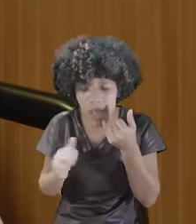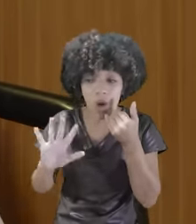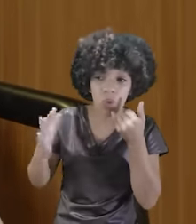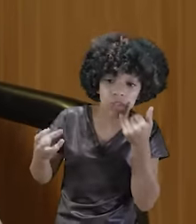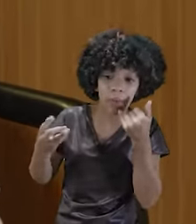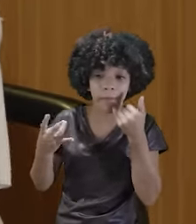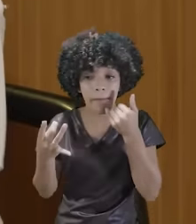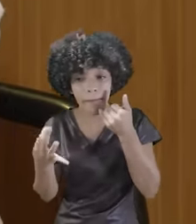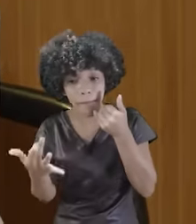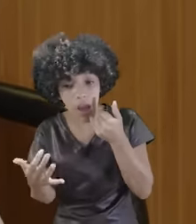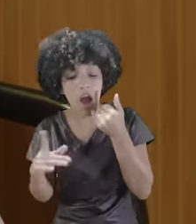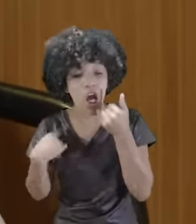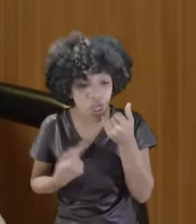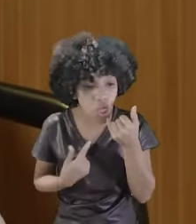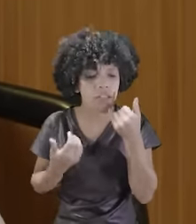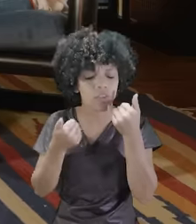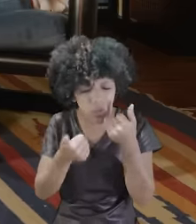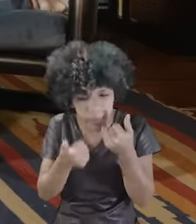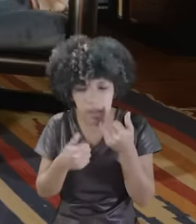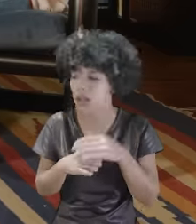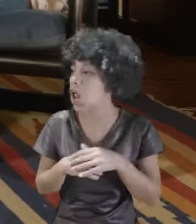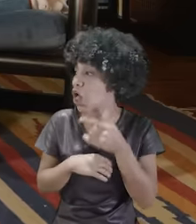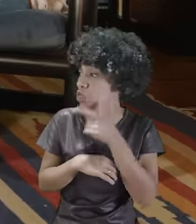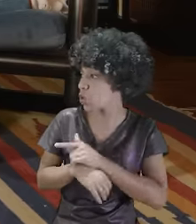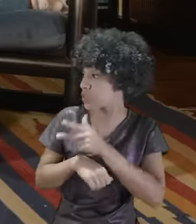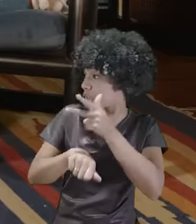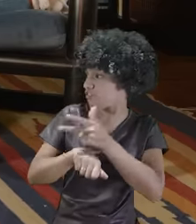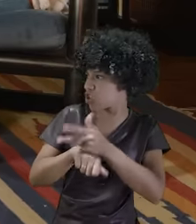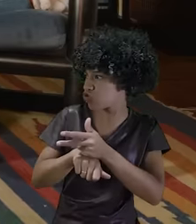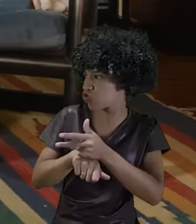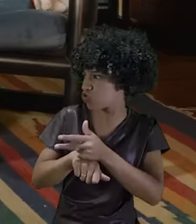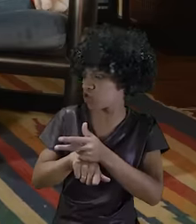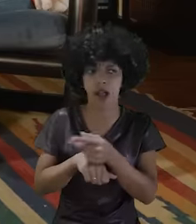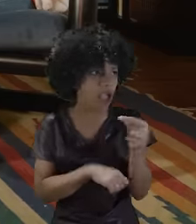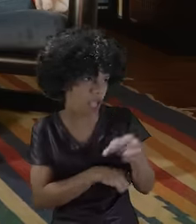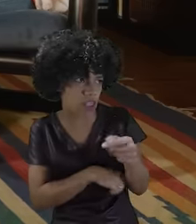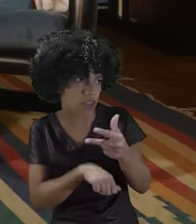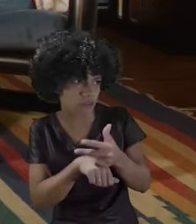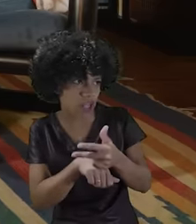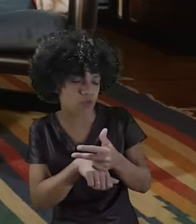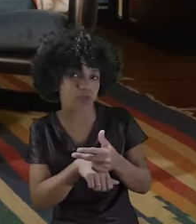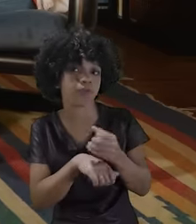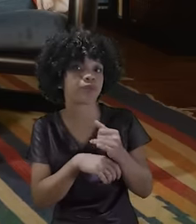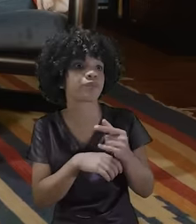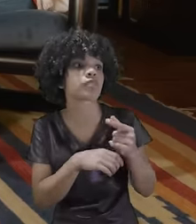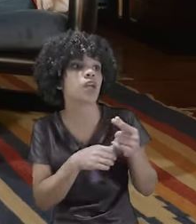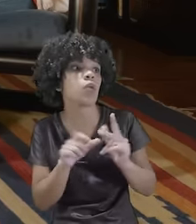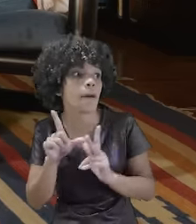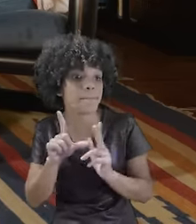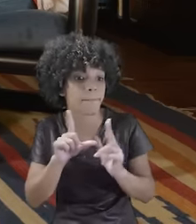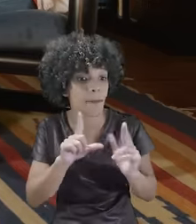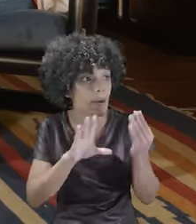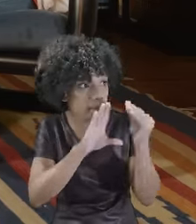aconteceu isso estamos bem nós estamos aqui só Eles não conseguem ver esse vídeo por exemplo essa se eu corto para